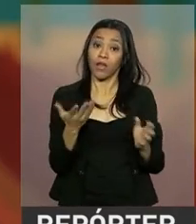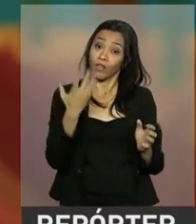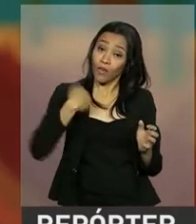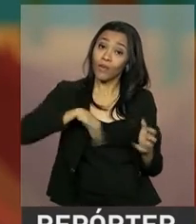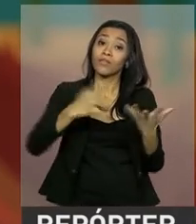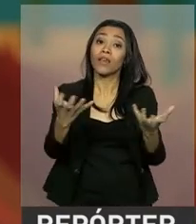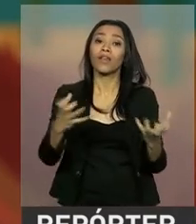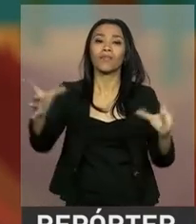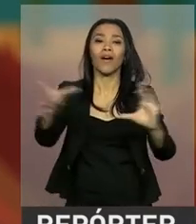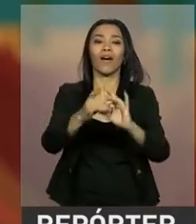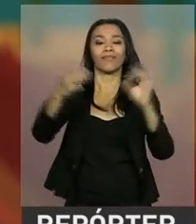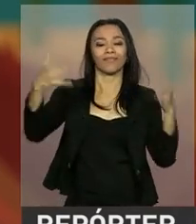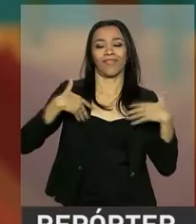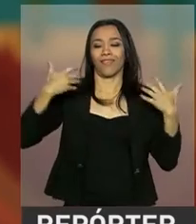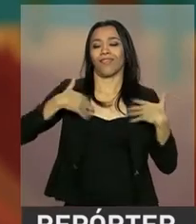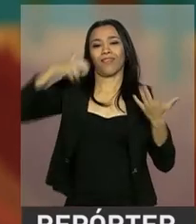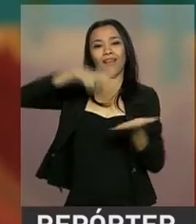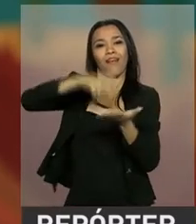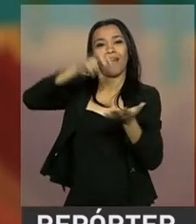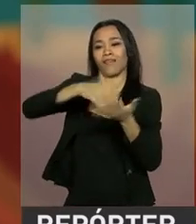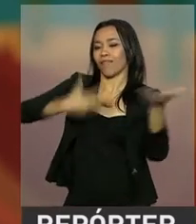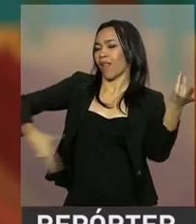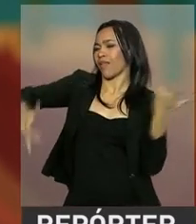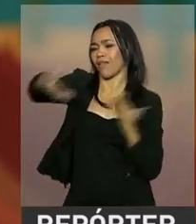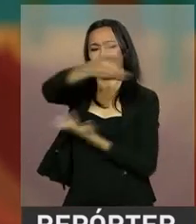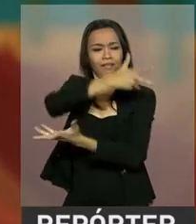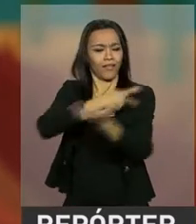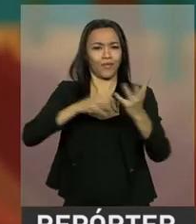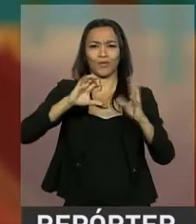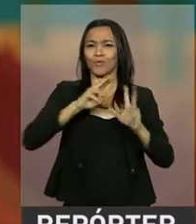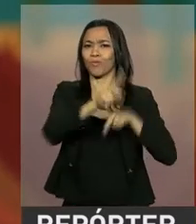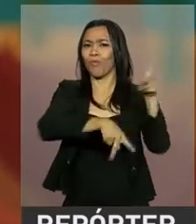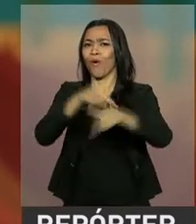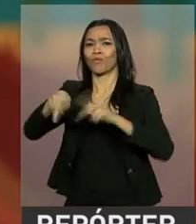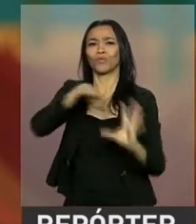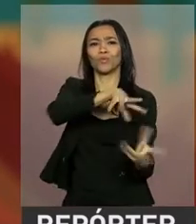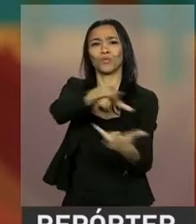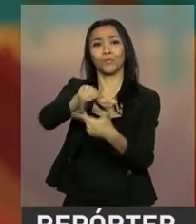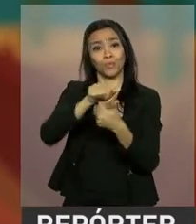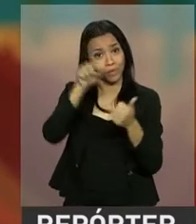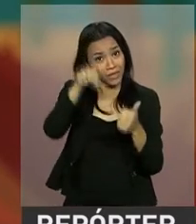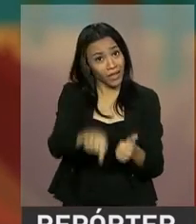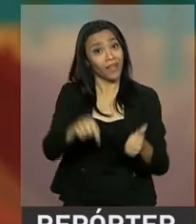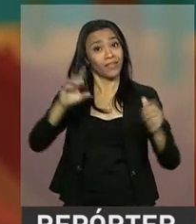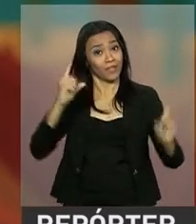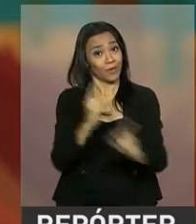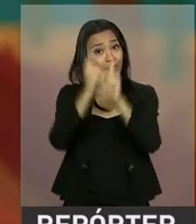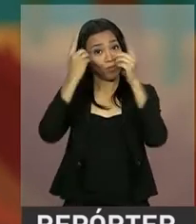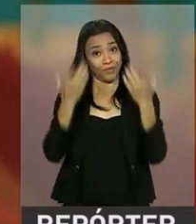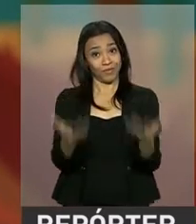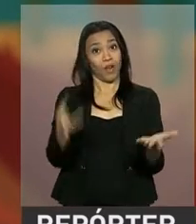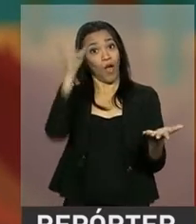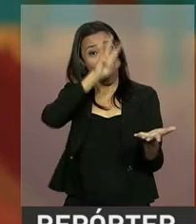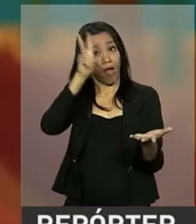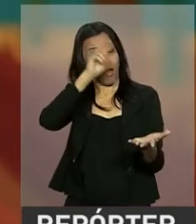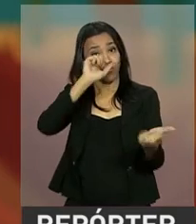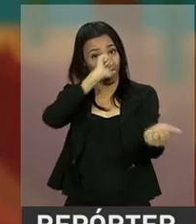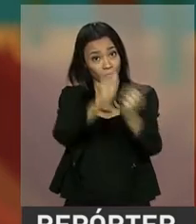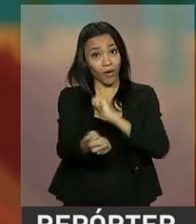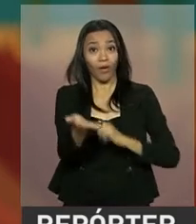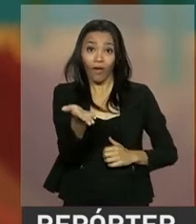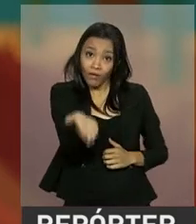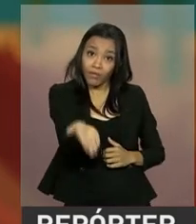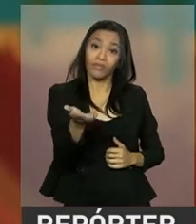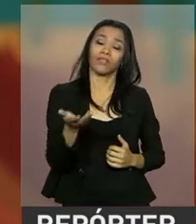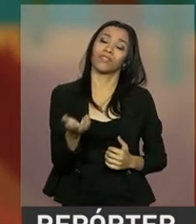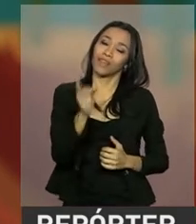confraternizarmos com todos os povos do mundo nesta reunião é histórica não é que sempre se dá por